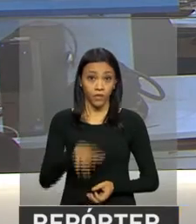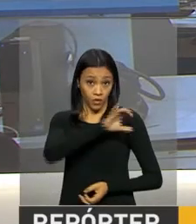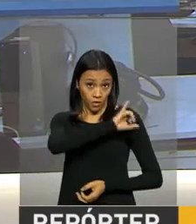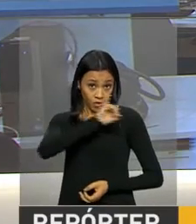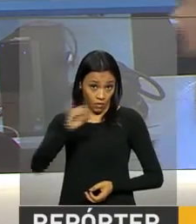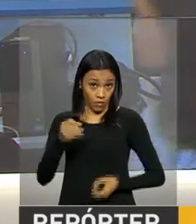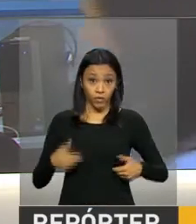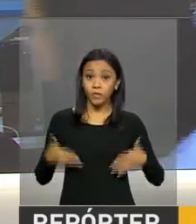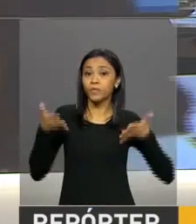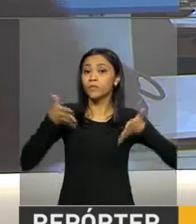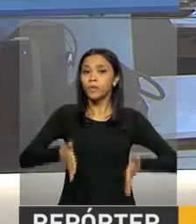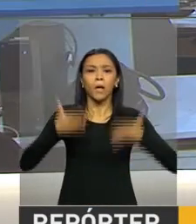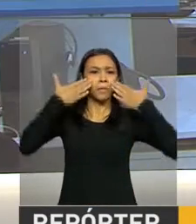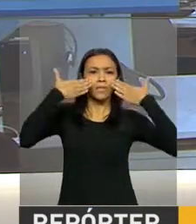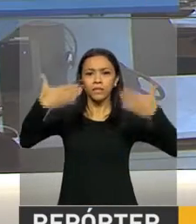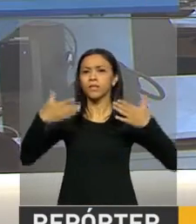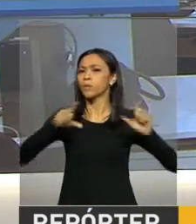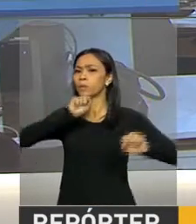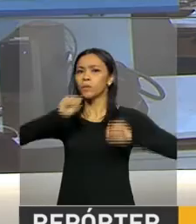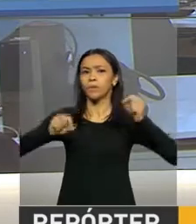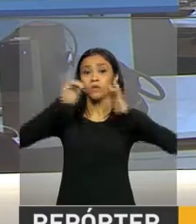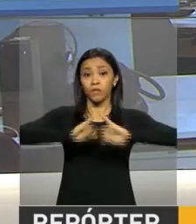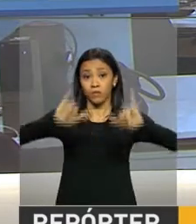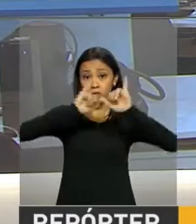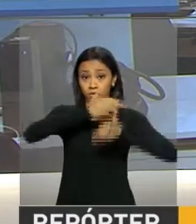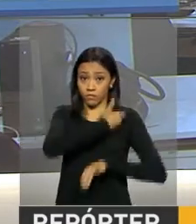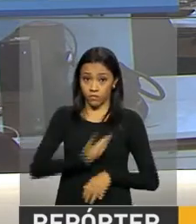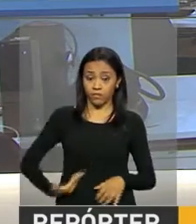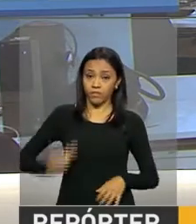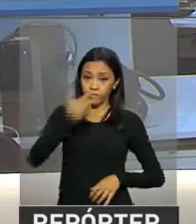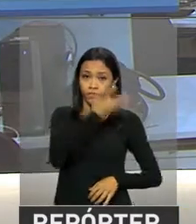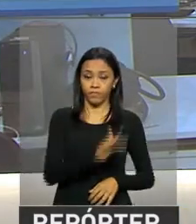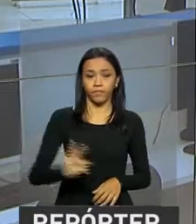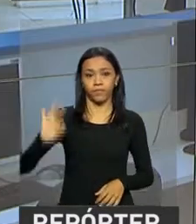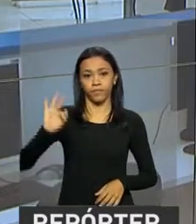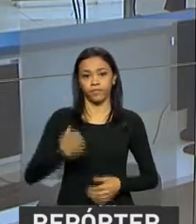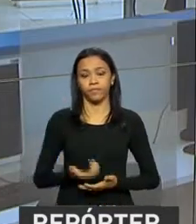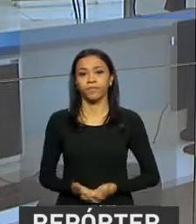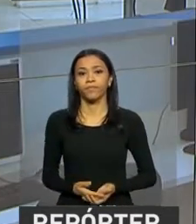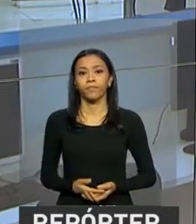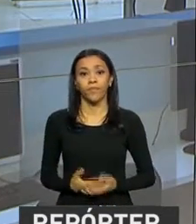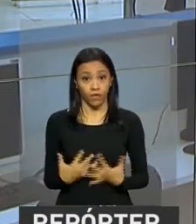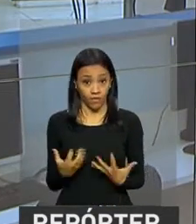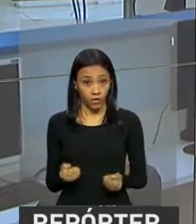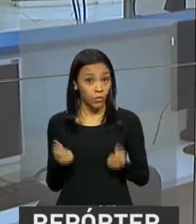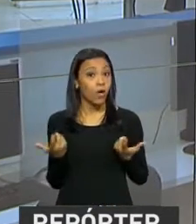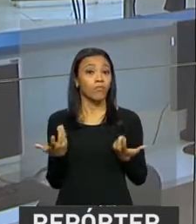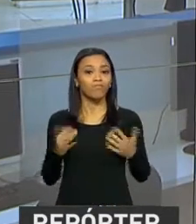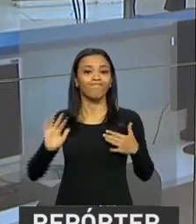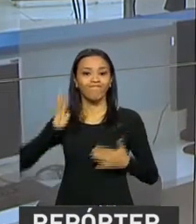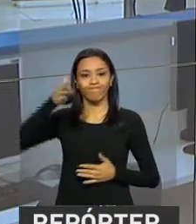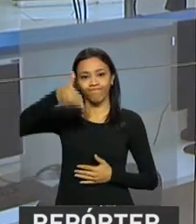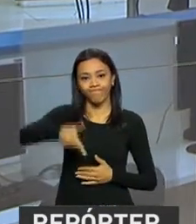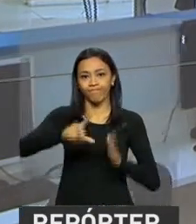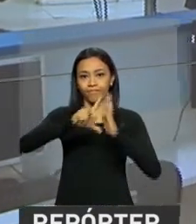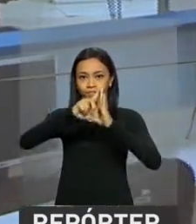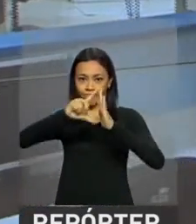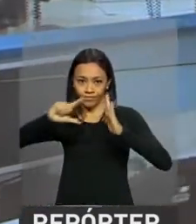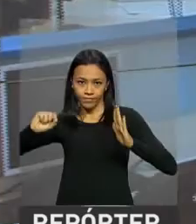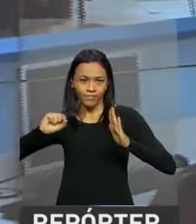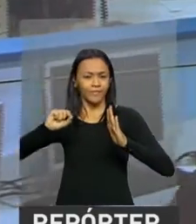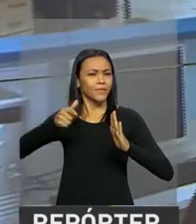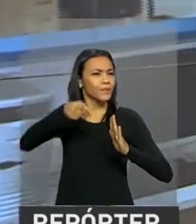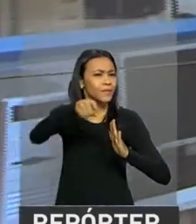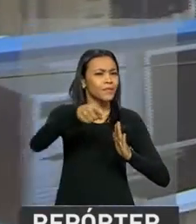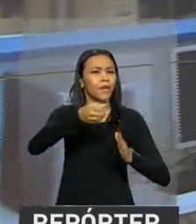Olá, o repórter NBR está de volta com as notícias do governo federal. Vamos direto ao Palácio do Planalto. Quem